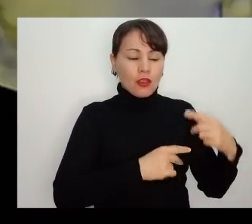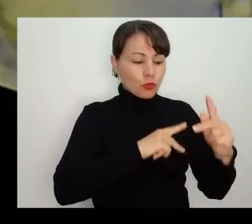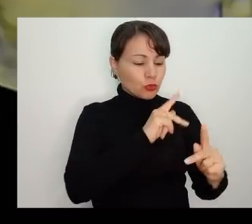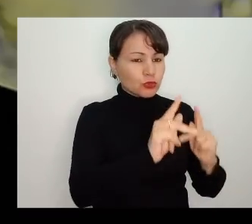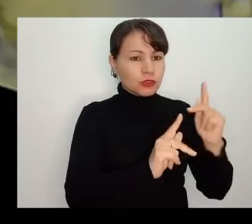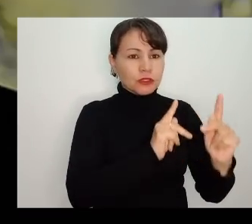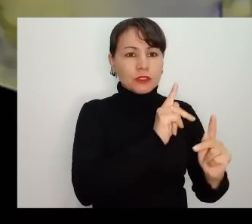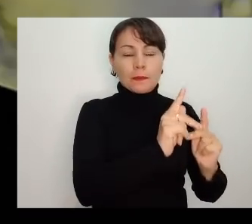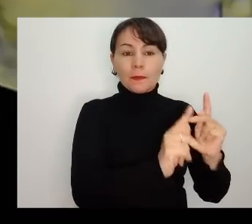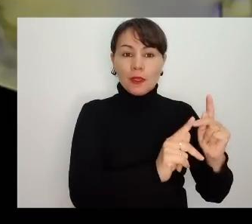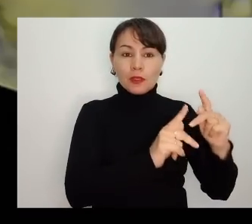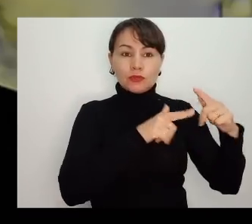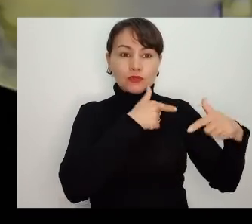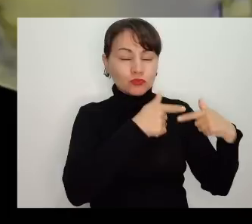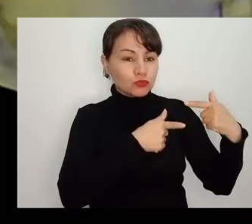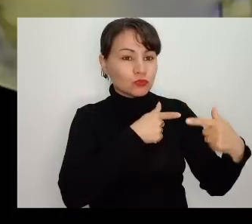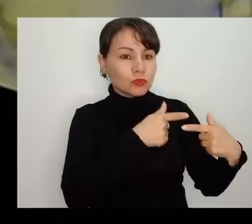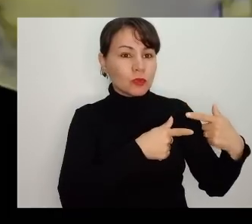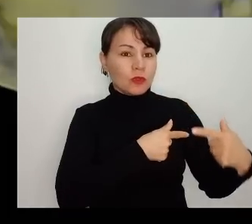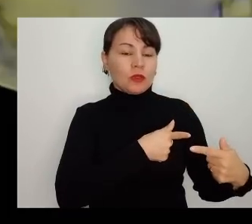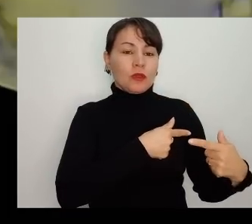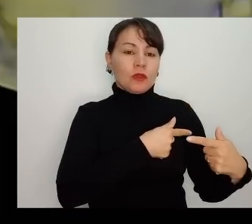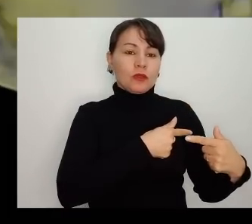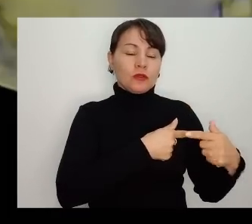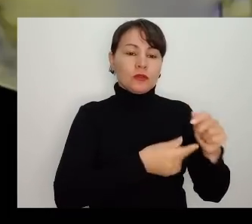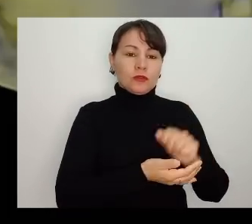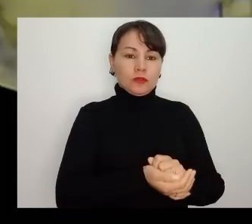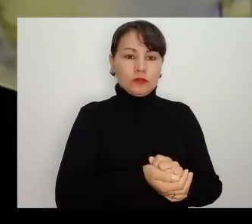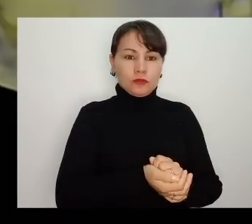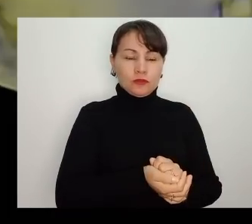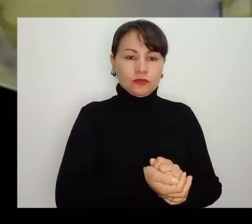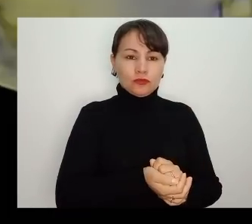genética, processamento genético,